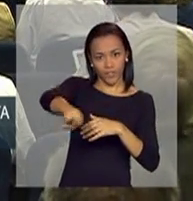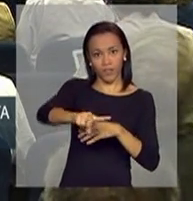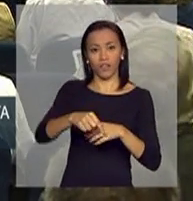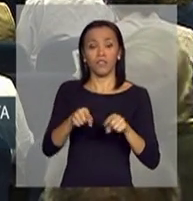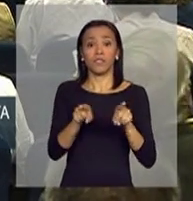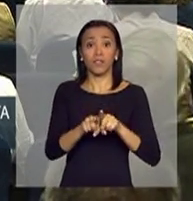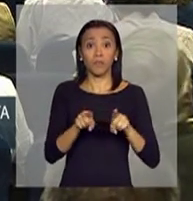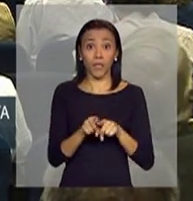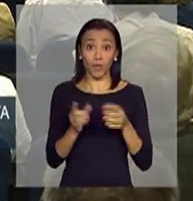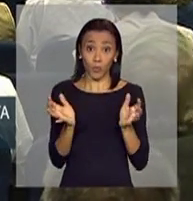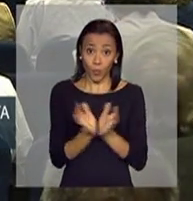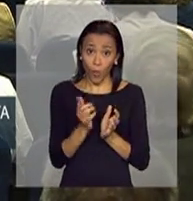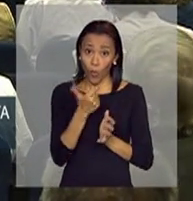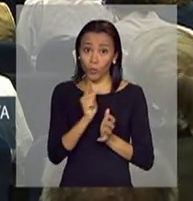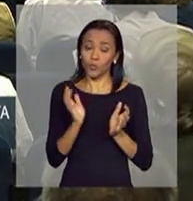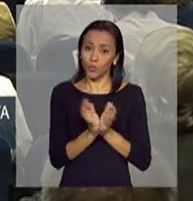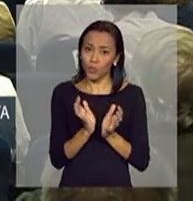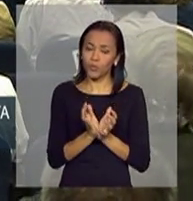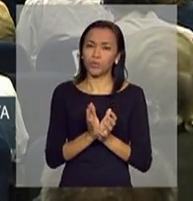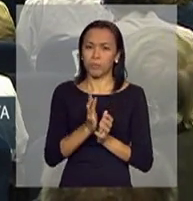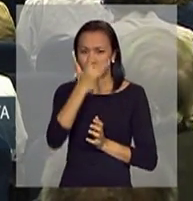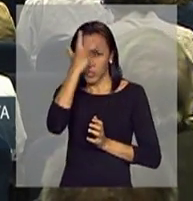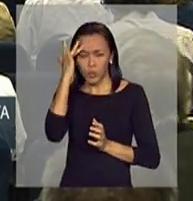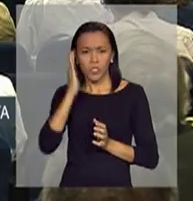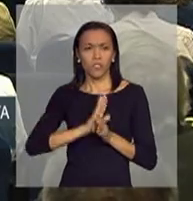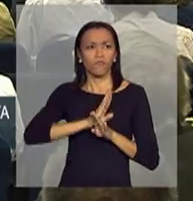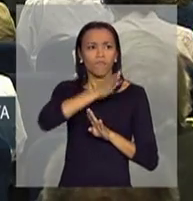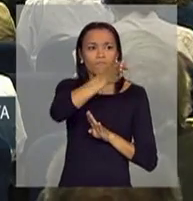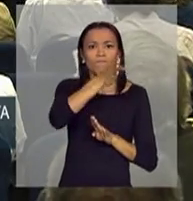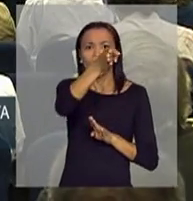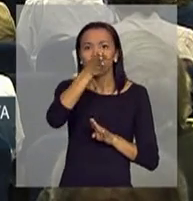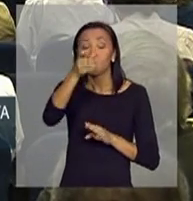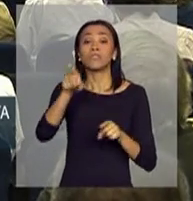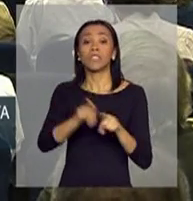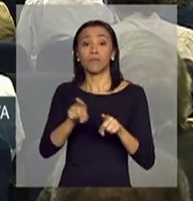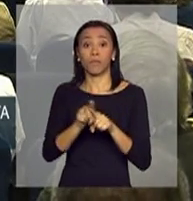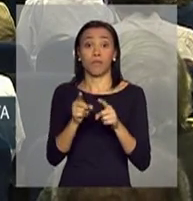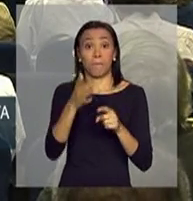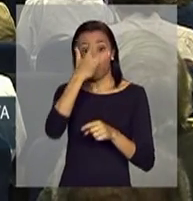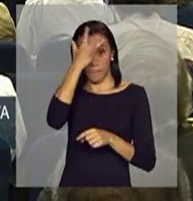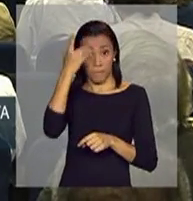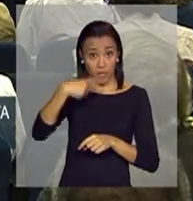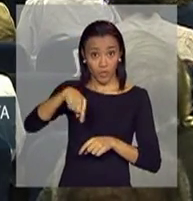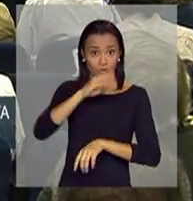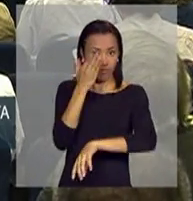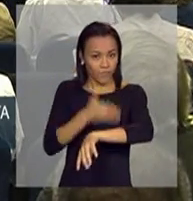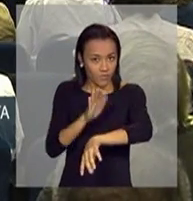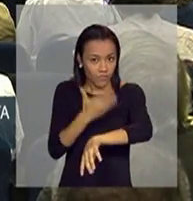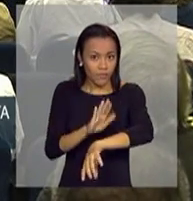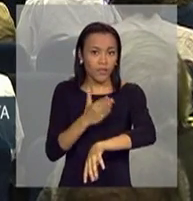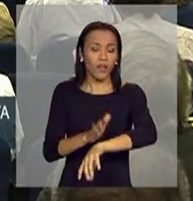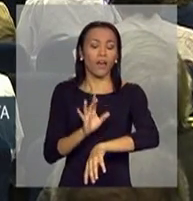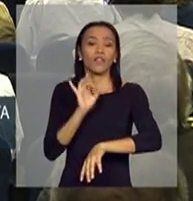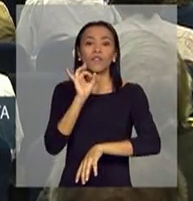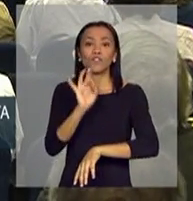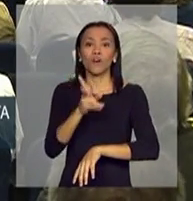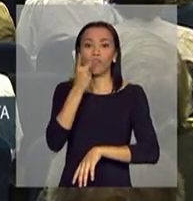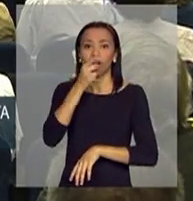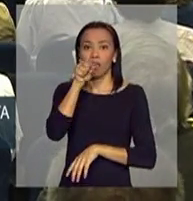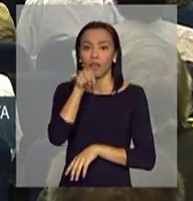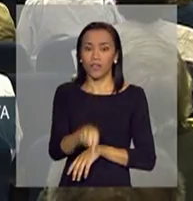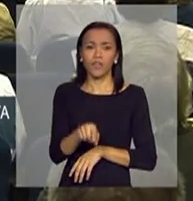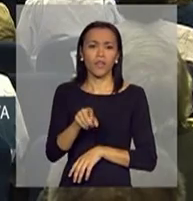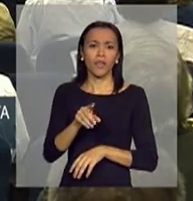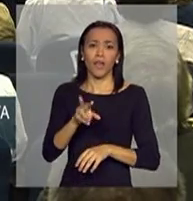de assessores, consultores, estagiários. E eu vou registrar somente,